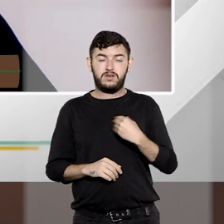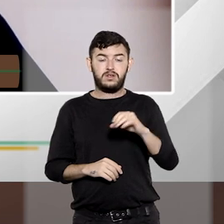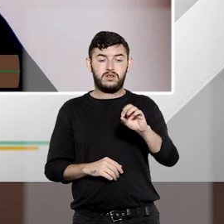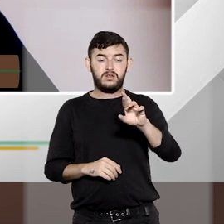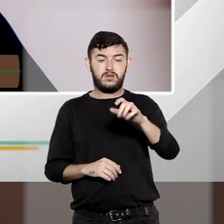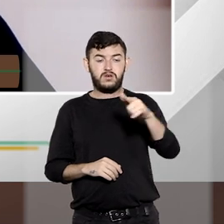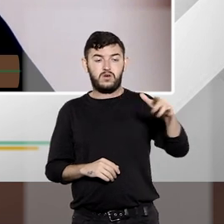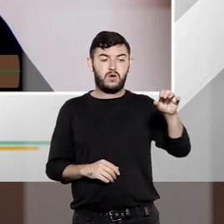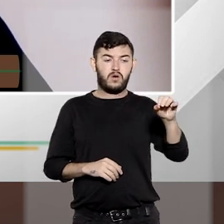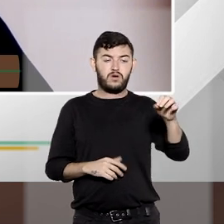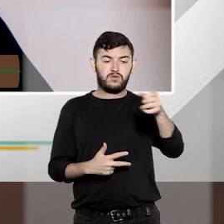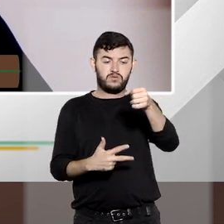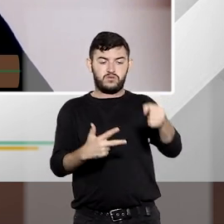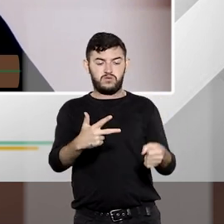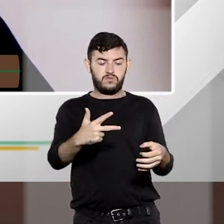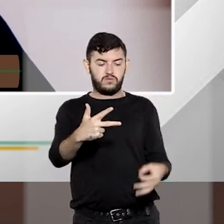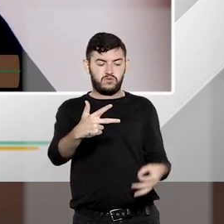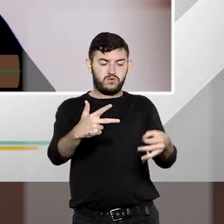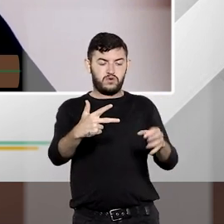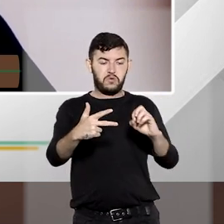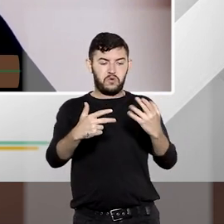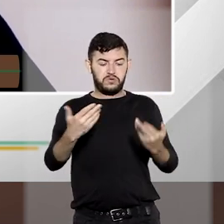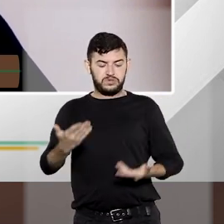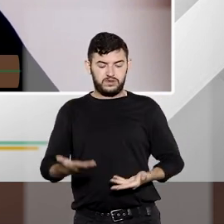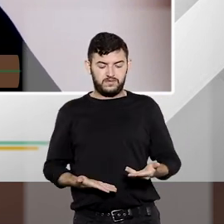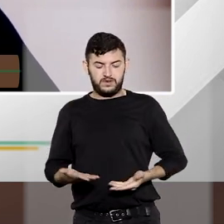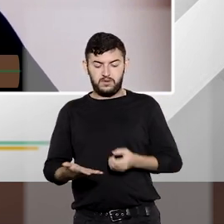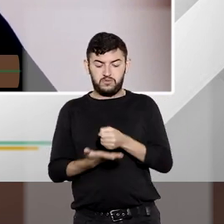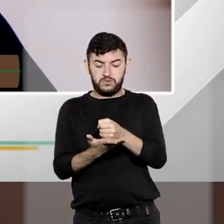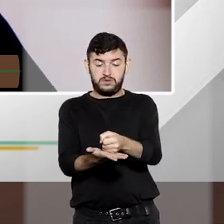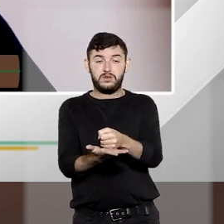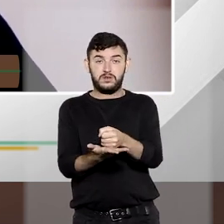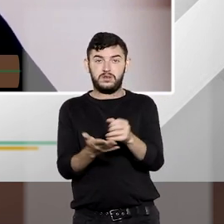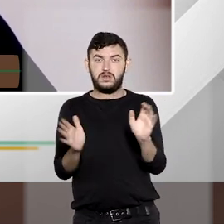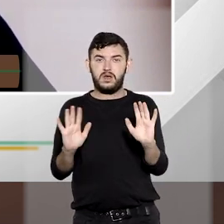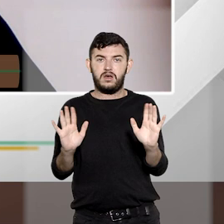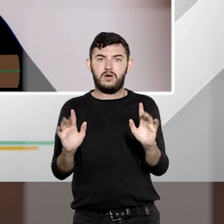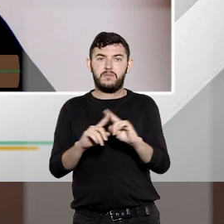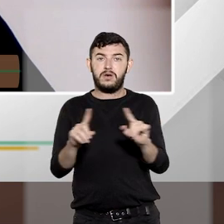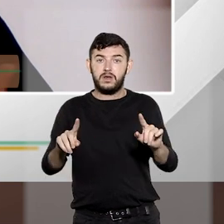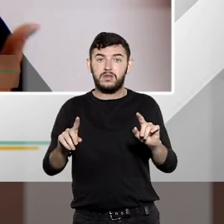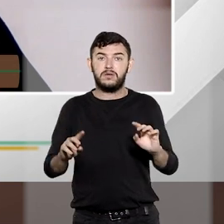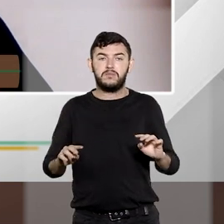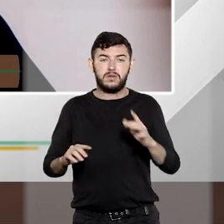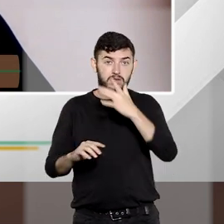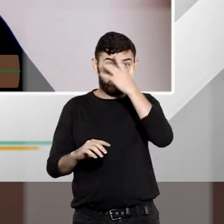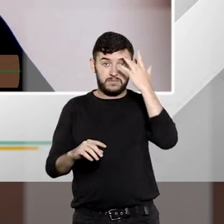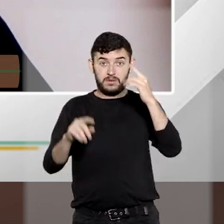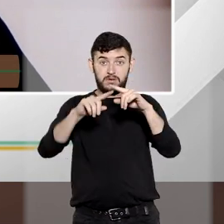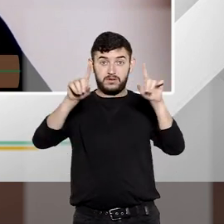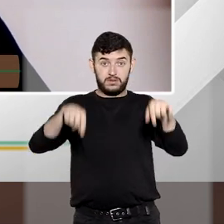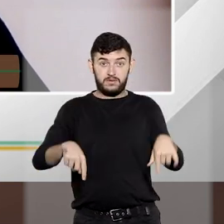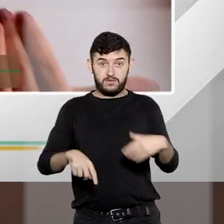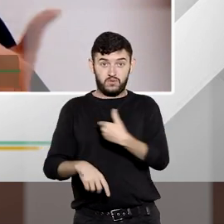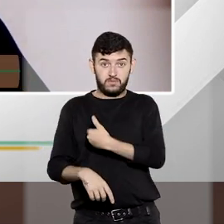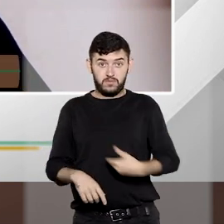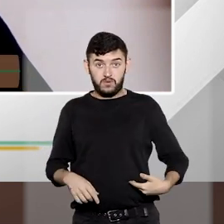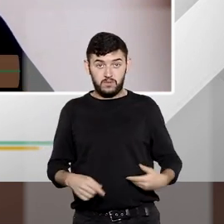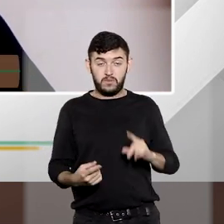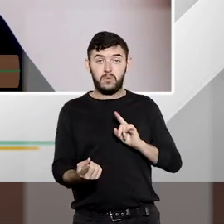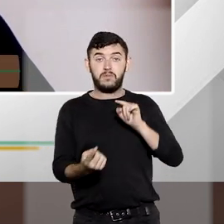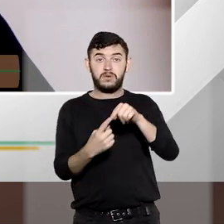órgão judiciário, aquele fazendo uso dos serviços auxiliares, mas também para aqueles servidores públicos, para